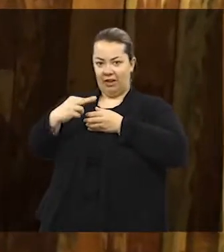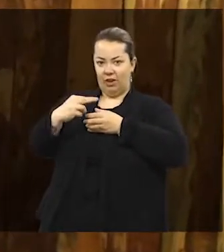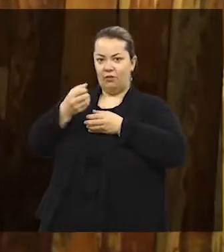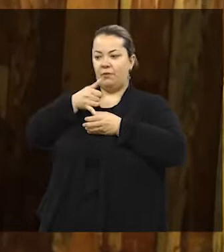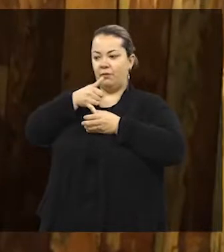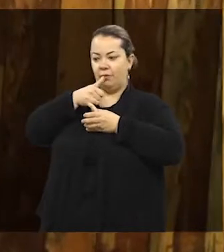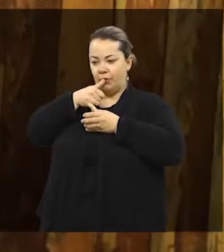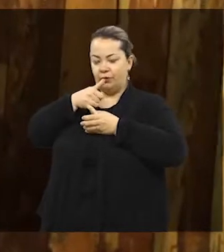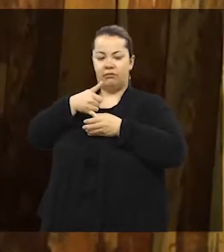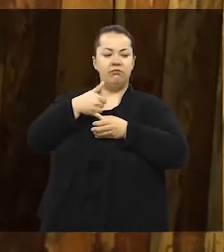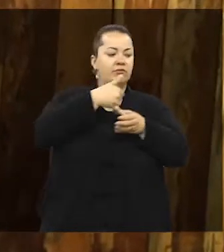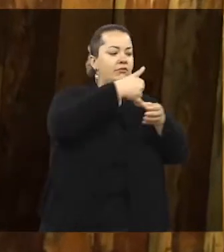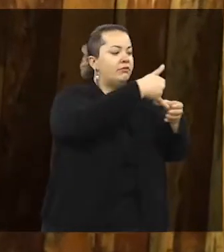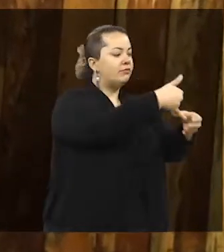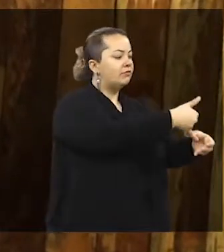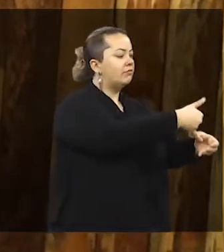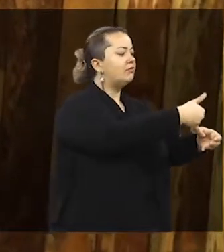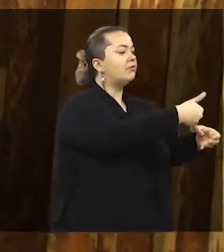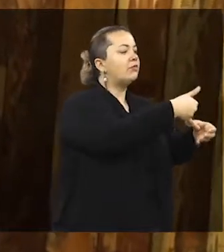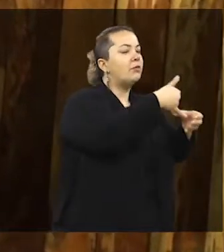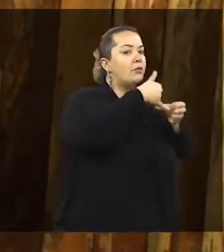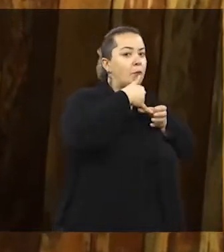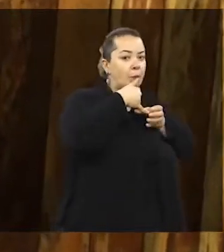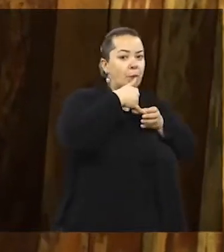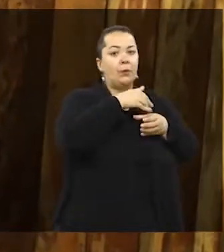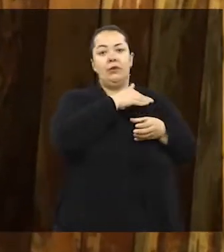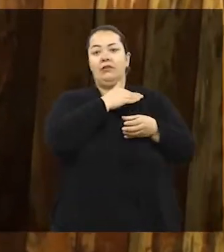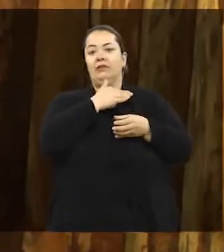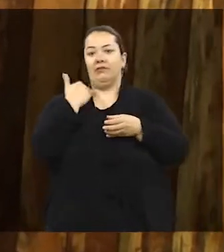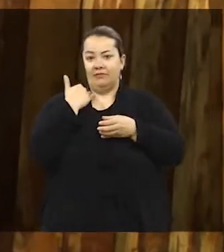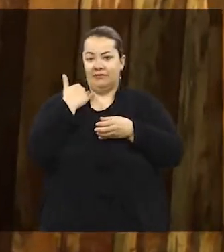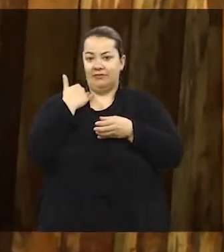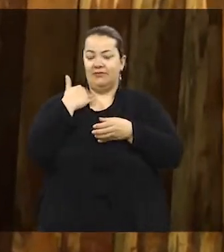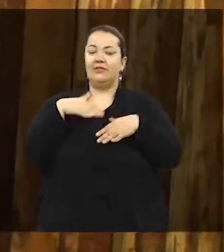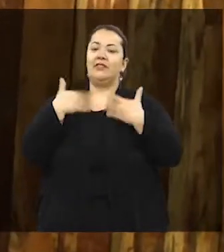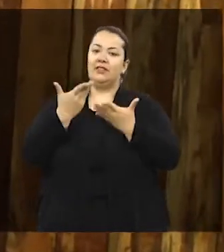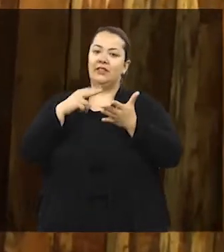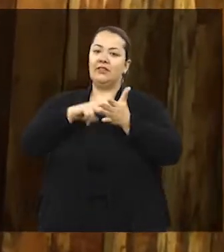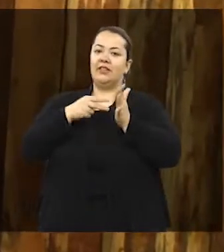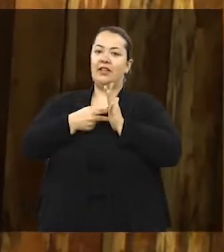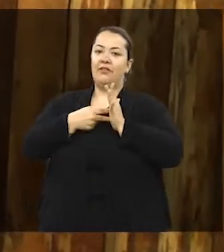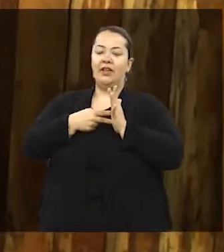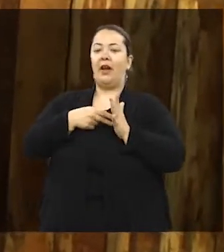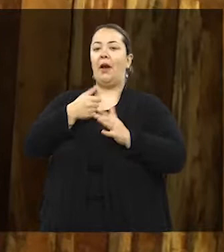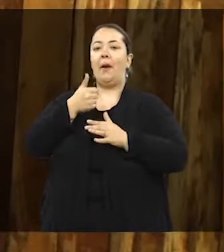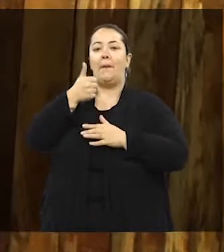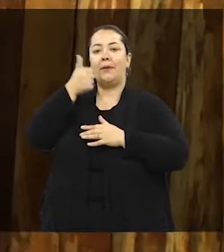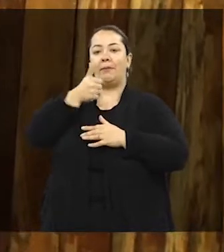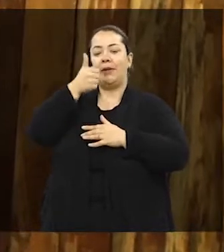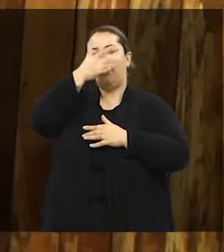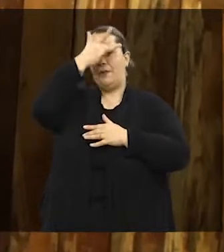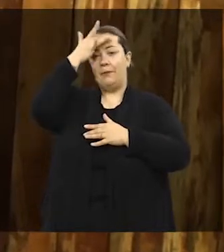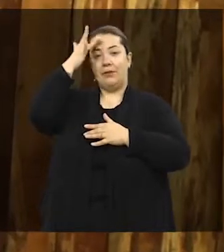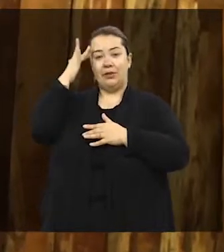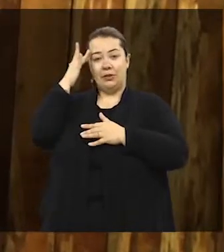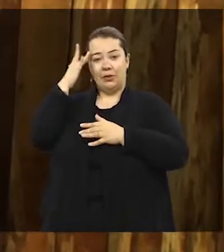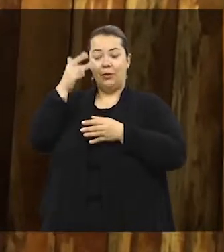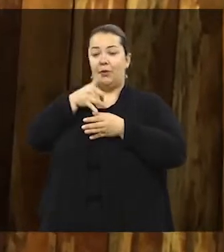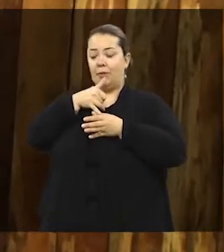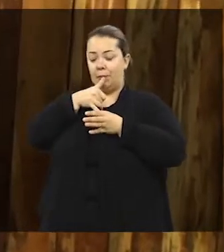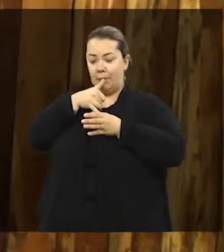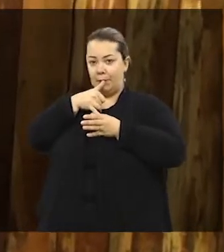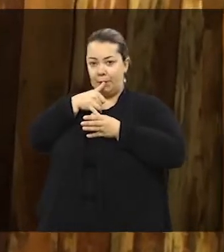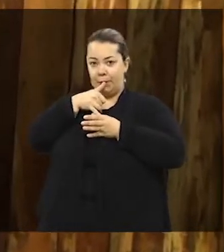esse era utilizado também nas épocas de guerra como uma forma de envenenamento aos inimigos. Por isso,